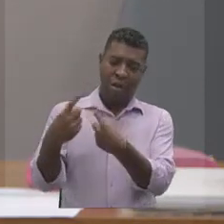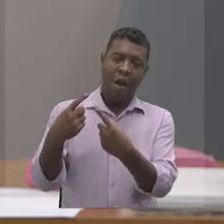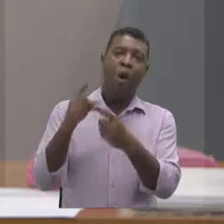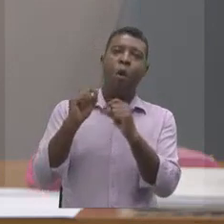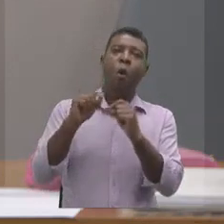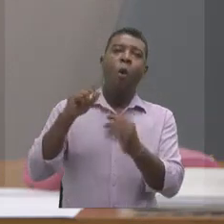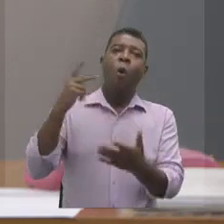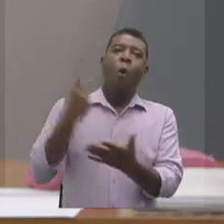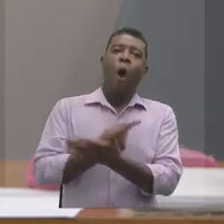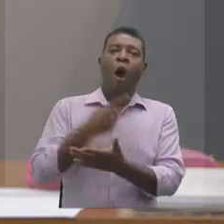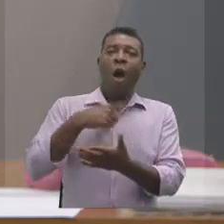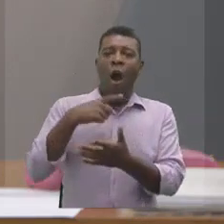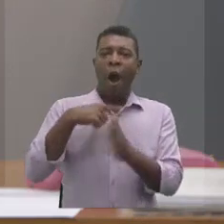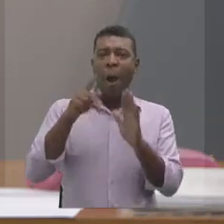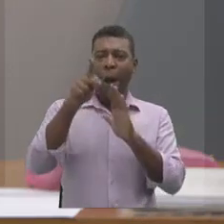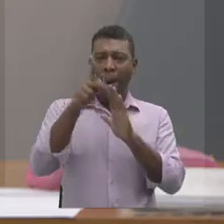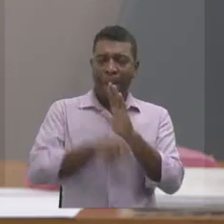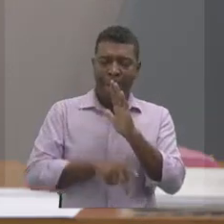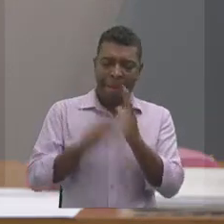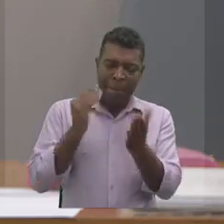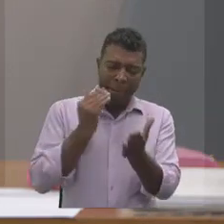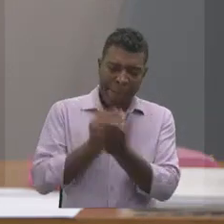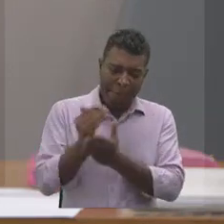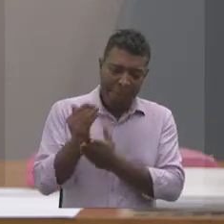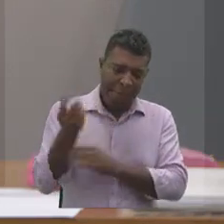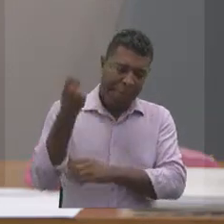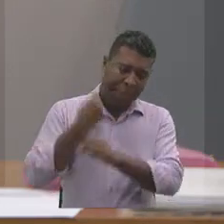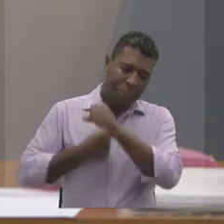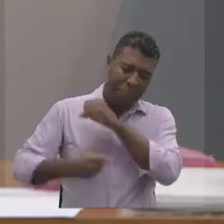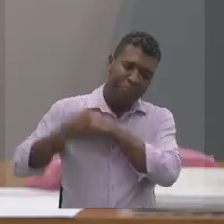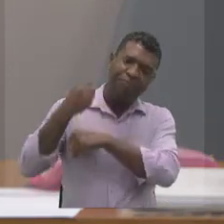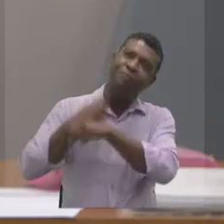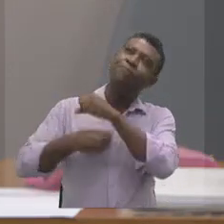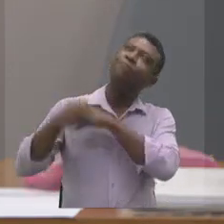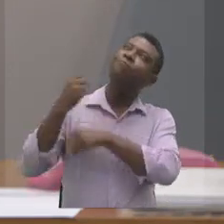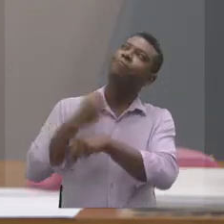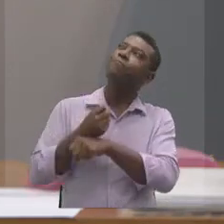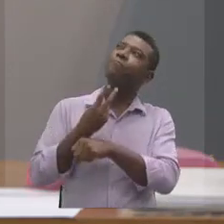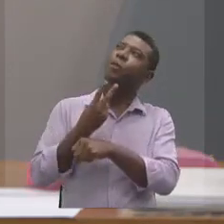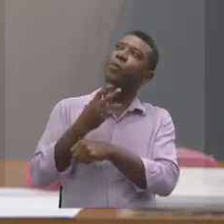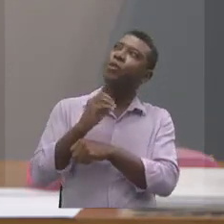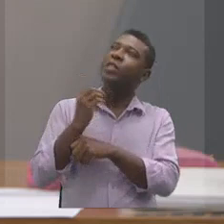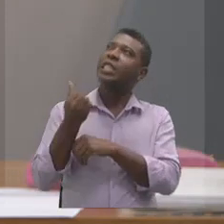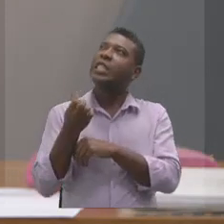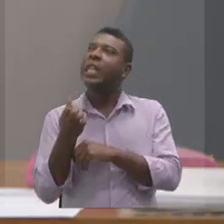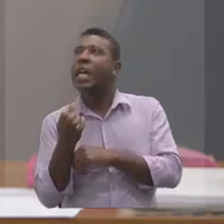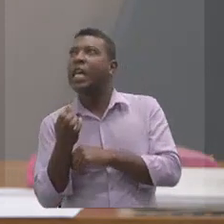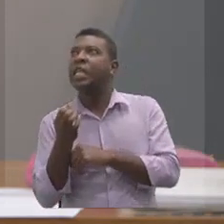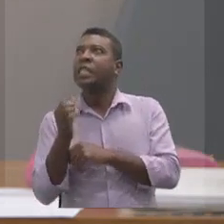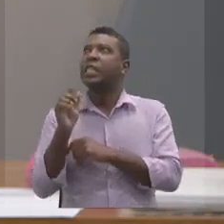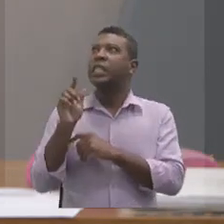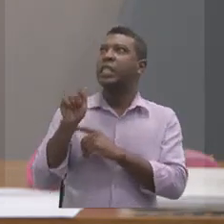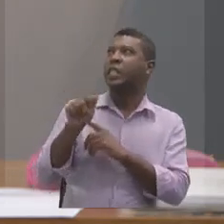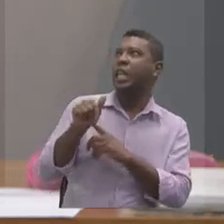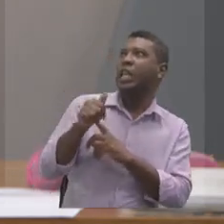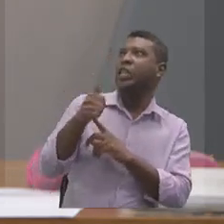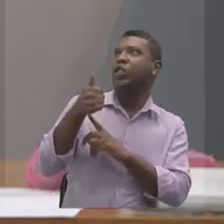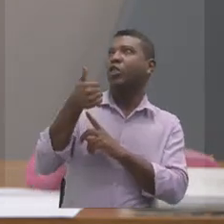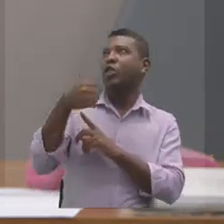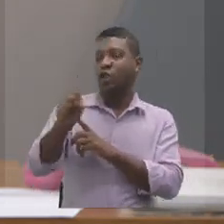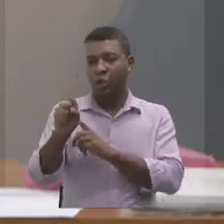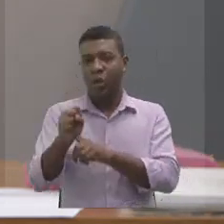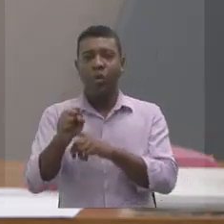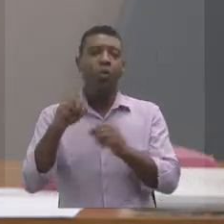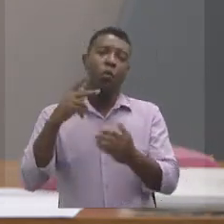que começou a se modelagem Lá em lá em 16 17 18 ficou 4 anos né suspenso nesse embrólio né jurídico também